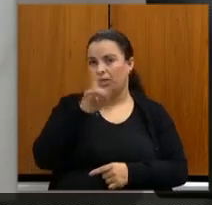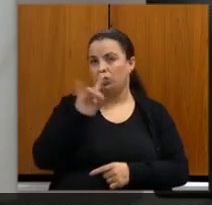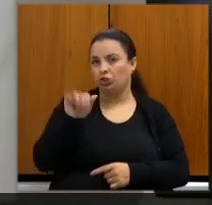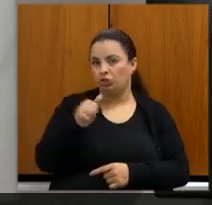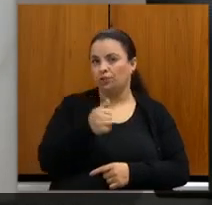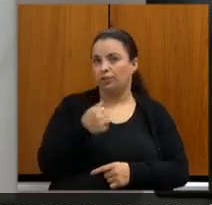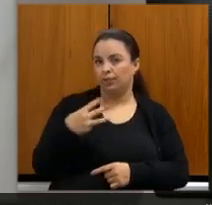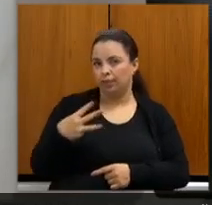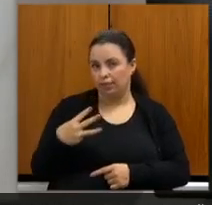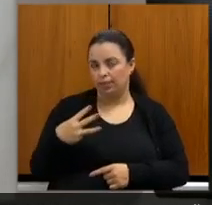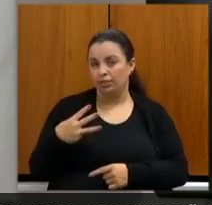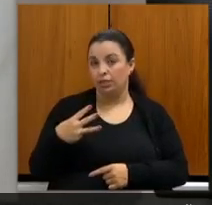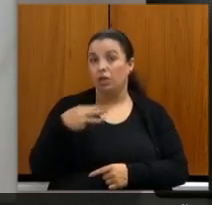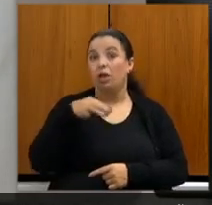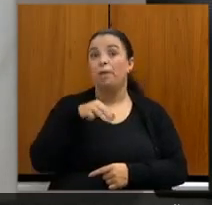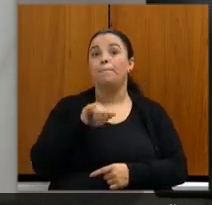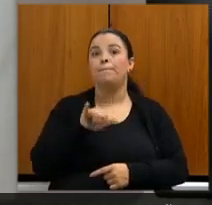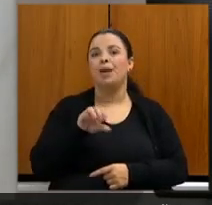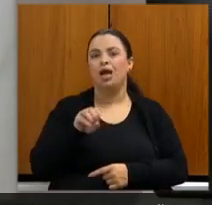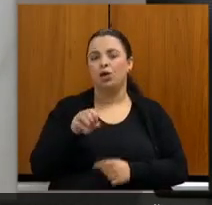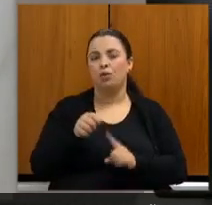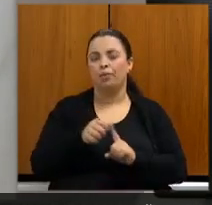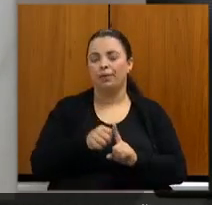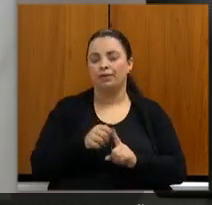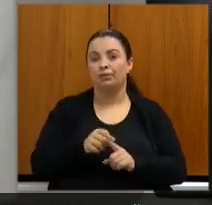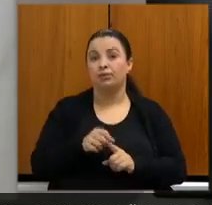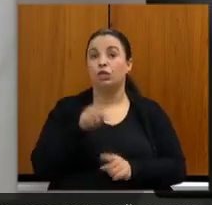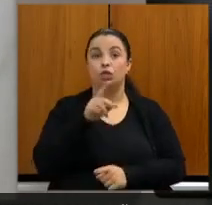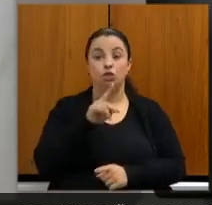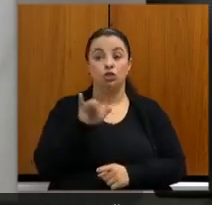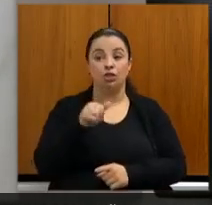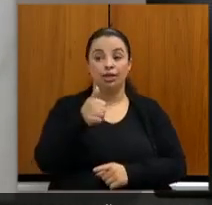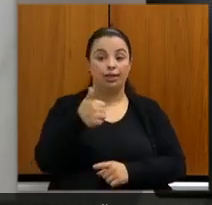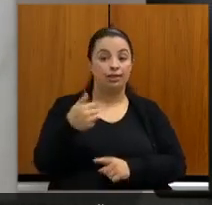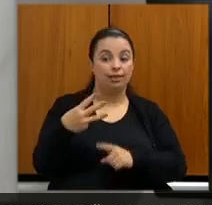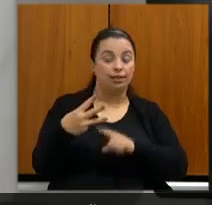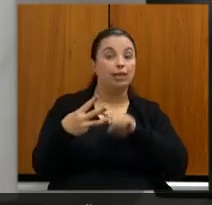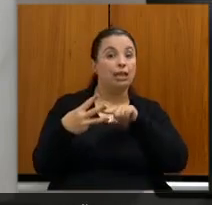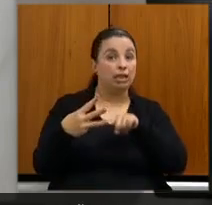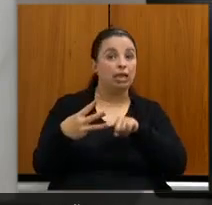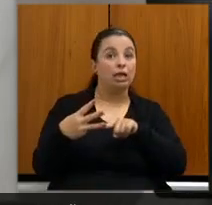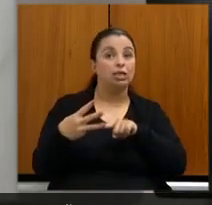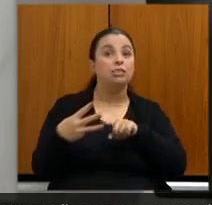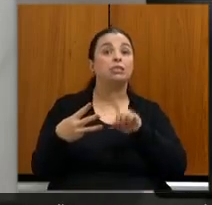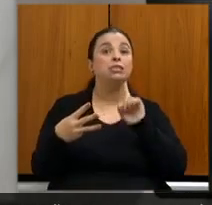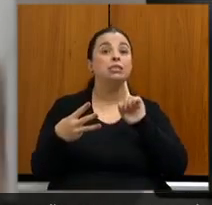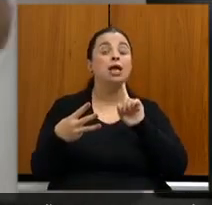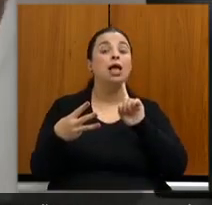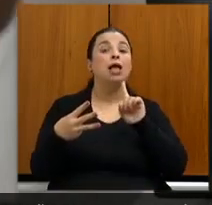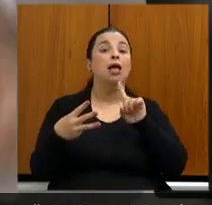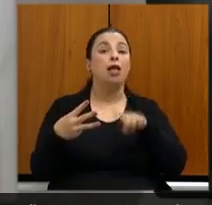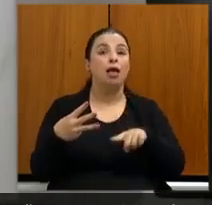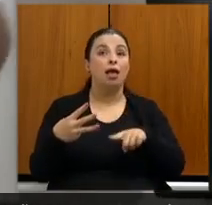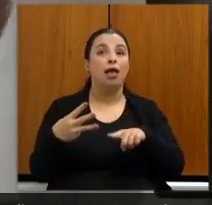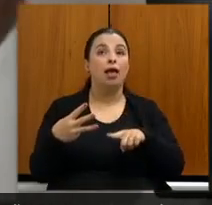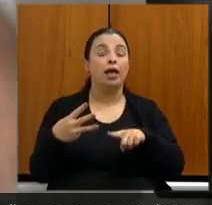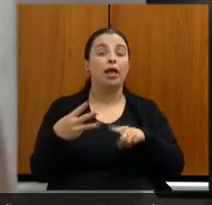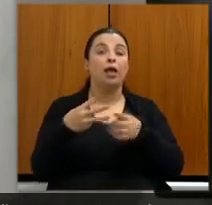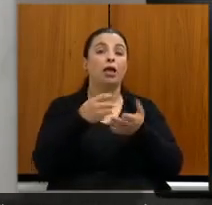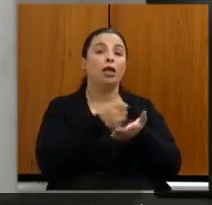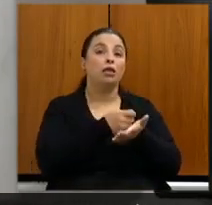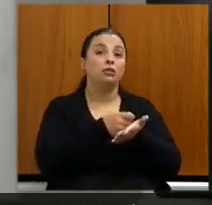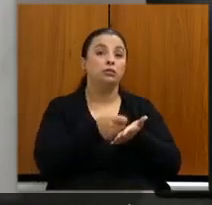e Treze de Maio é o dia que foi escrita no Brasil a